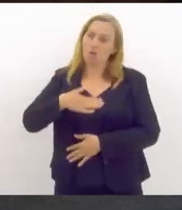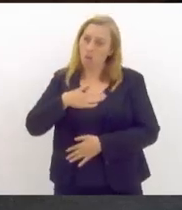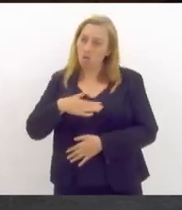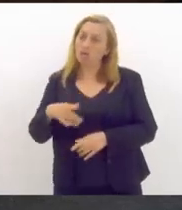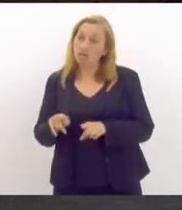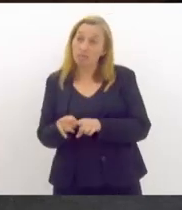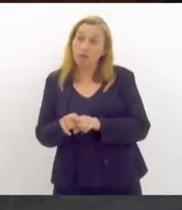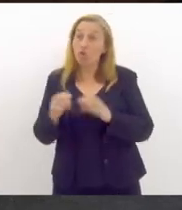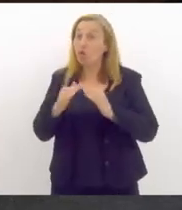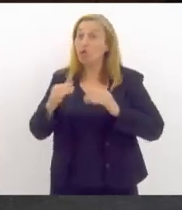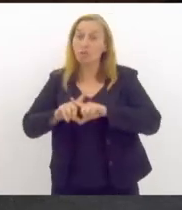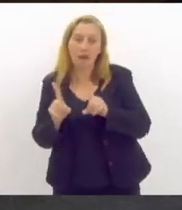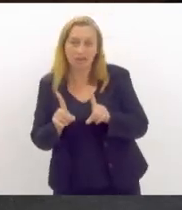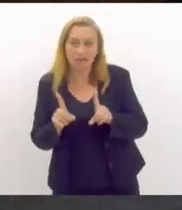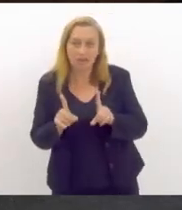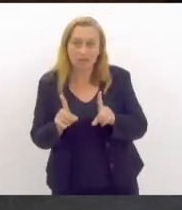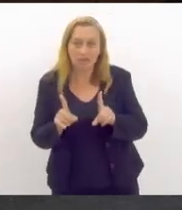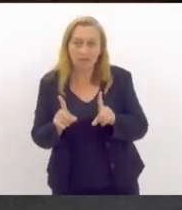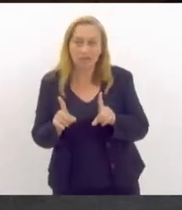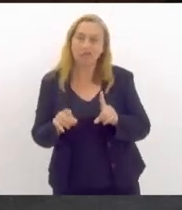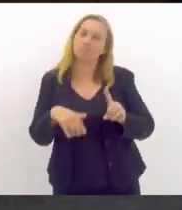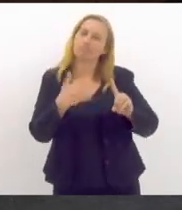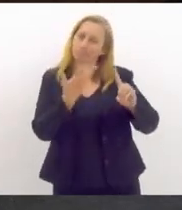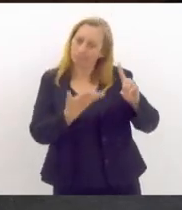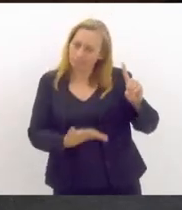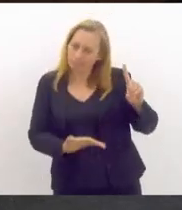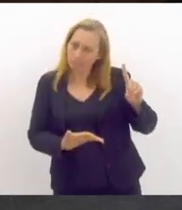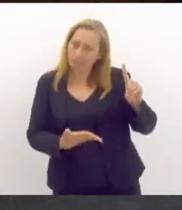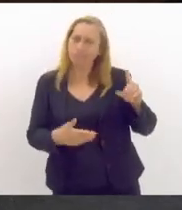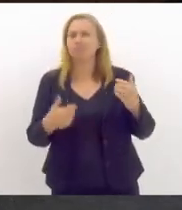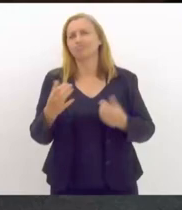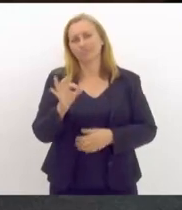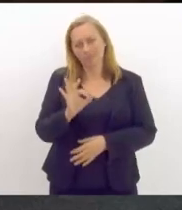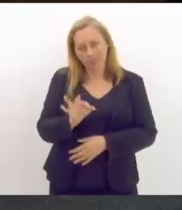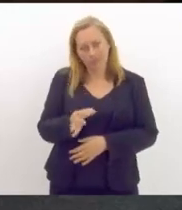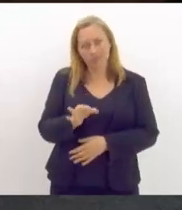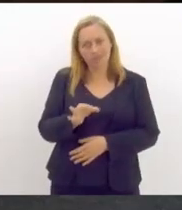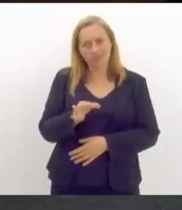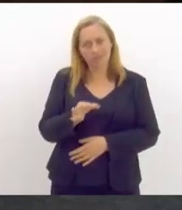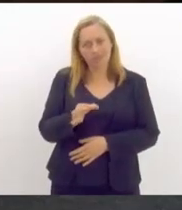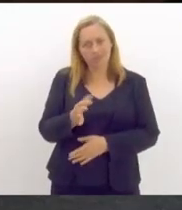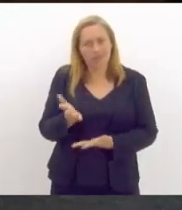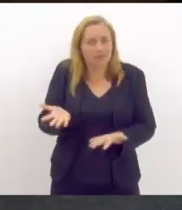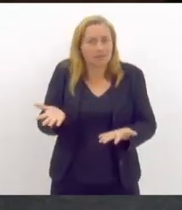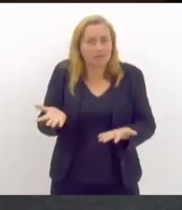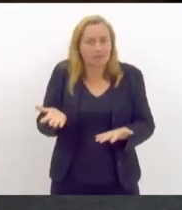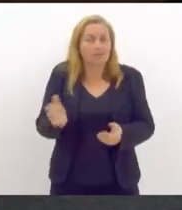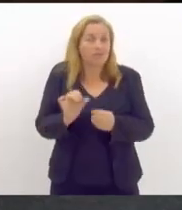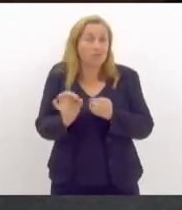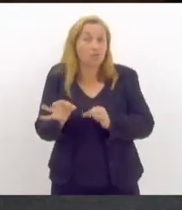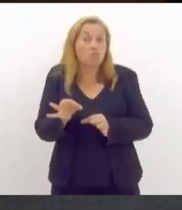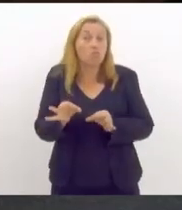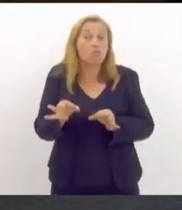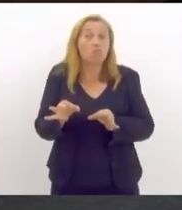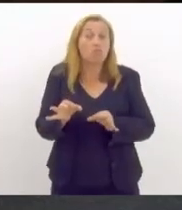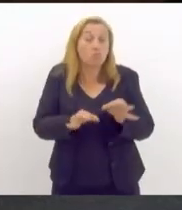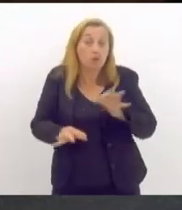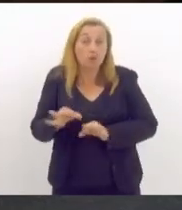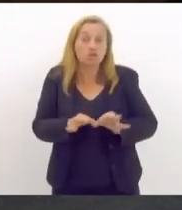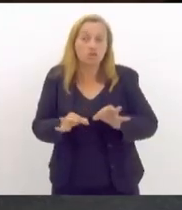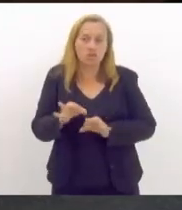também concorda só que pra ter uma honraria dessa a gente tem que de fato está fazendo um projeto à altura